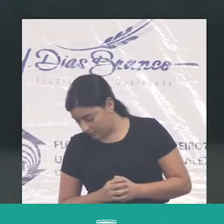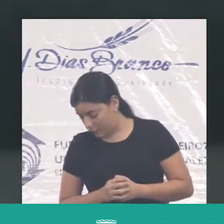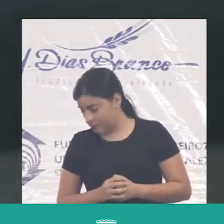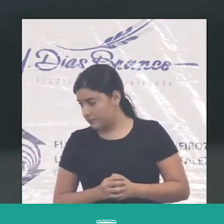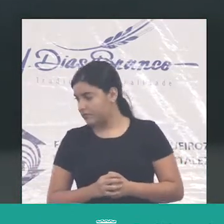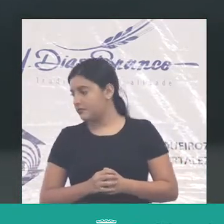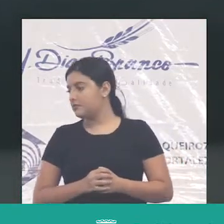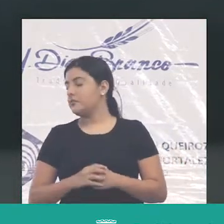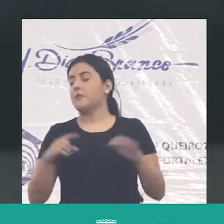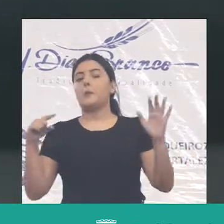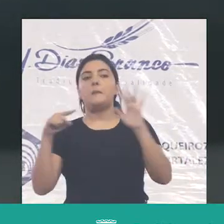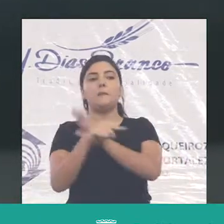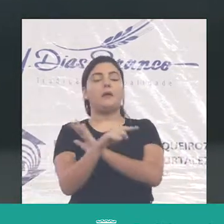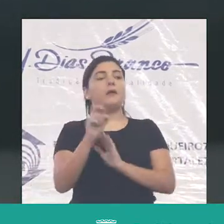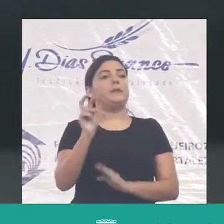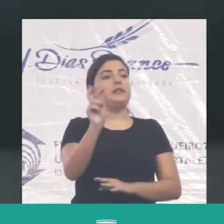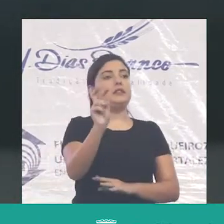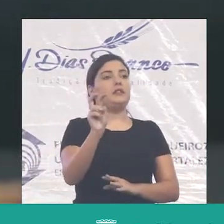Questão número 5.